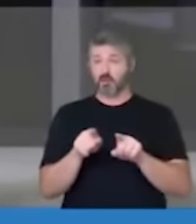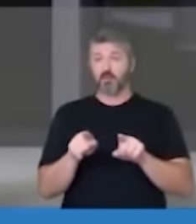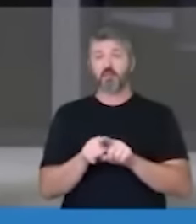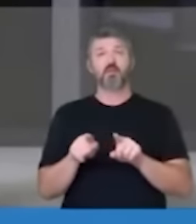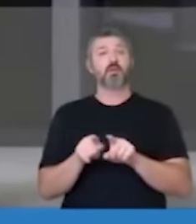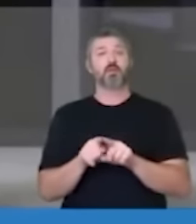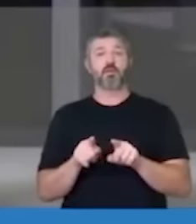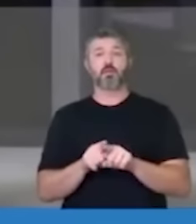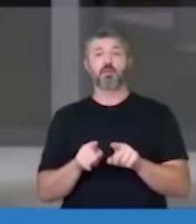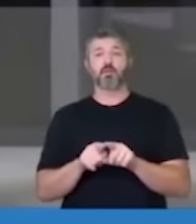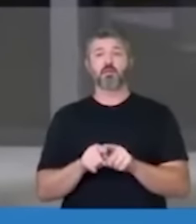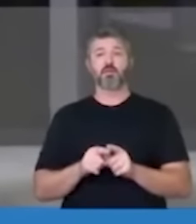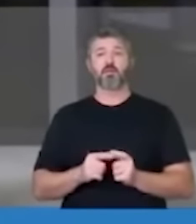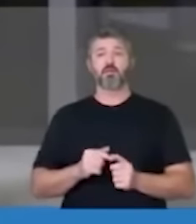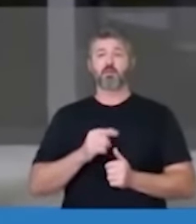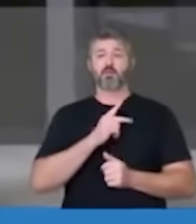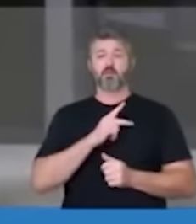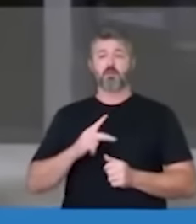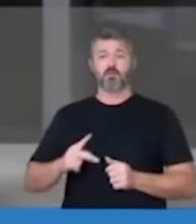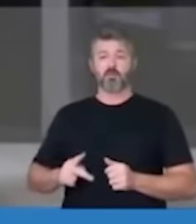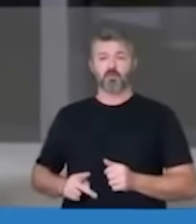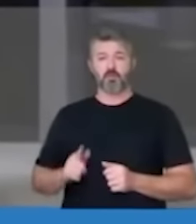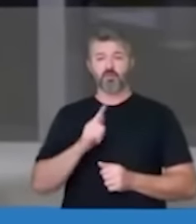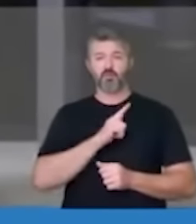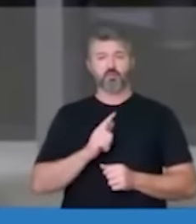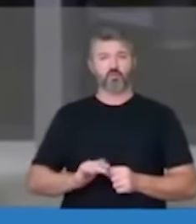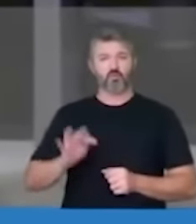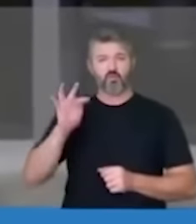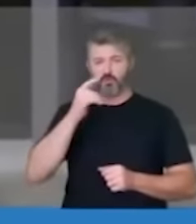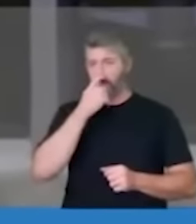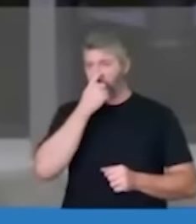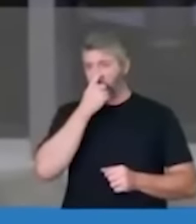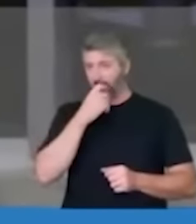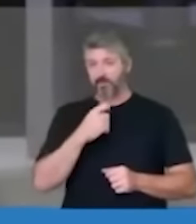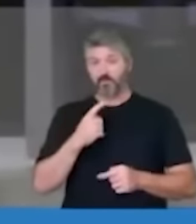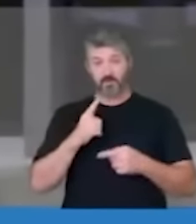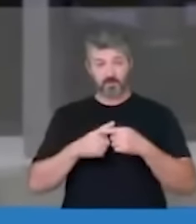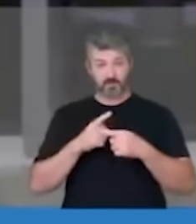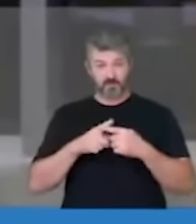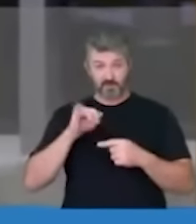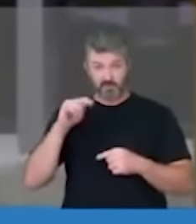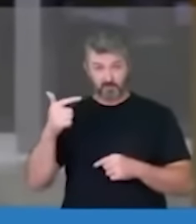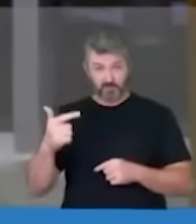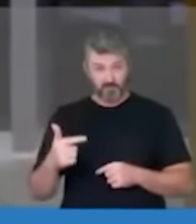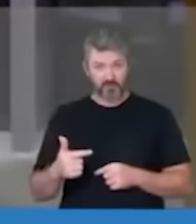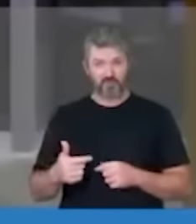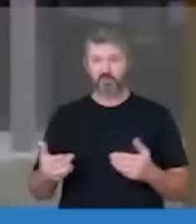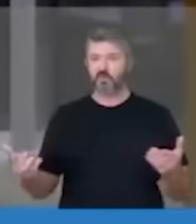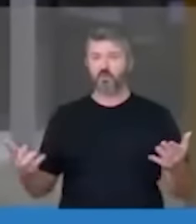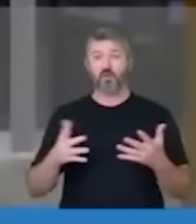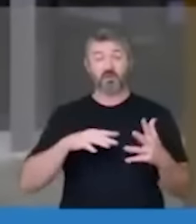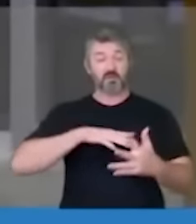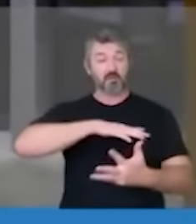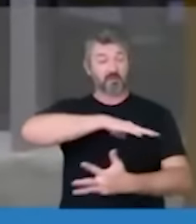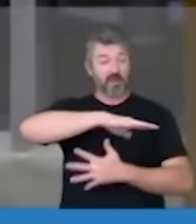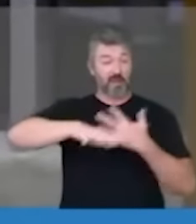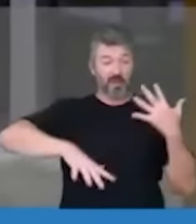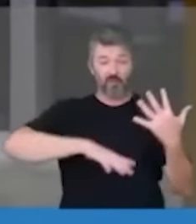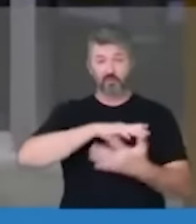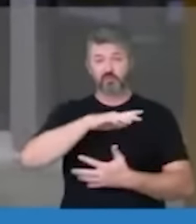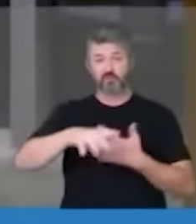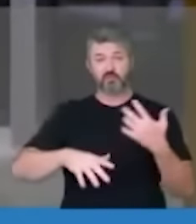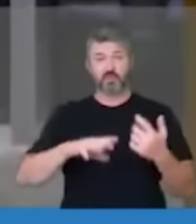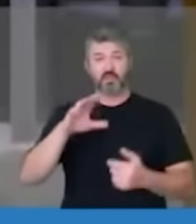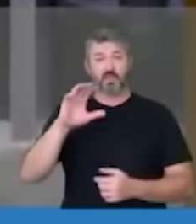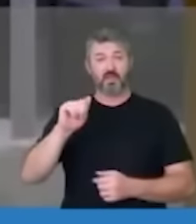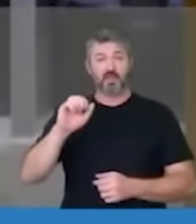o presidente da República, o governo federal. Porque, senão, hoje, seria um caos como